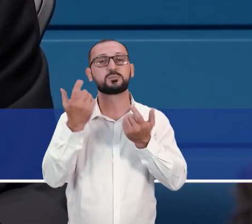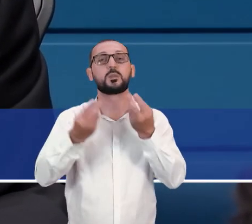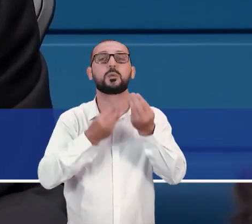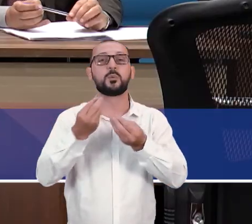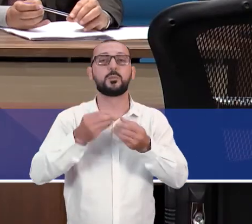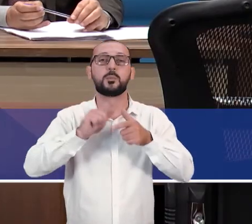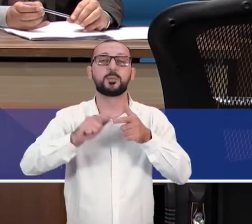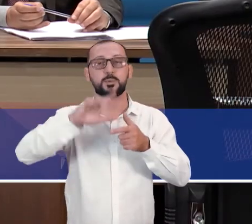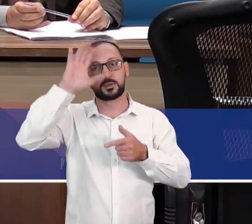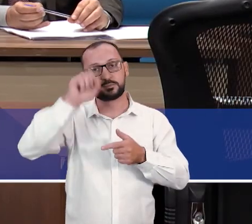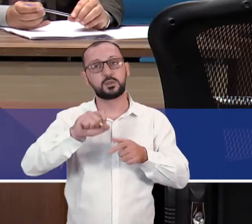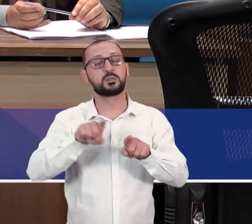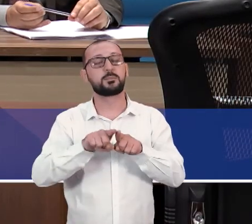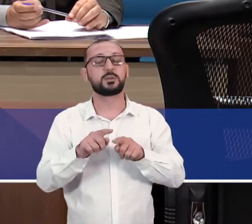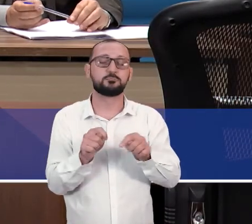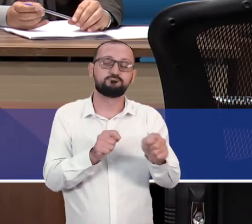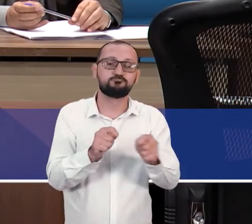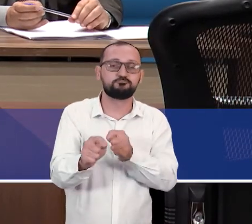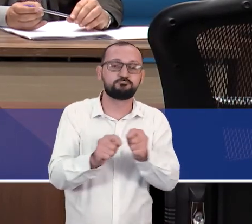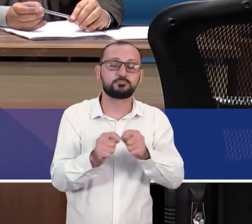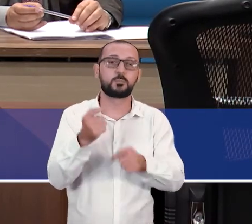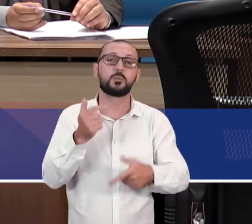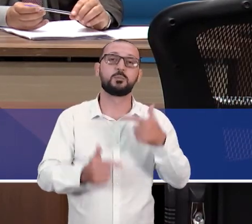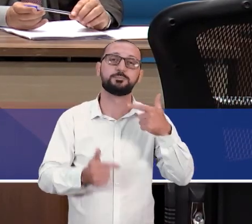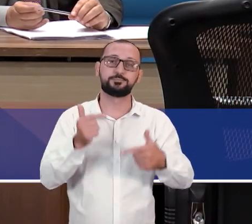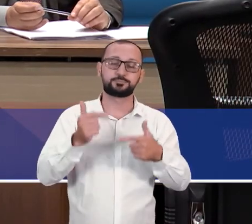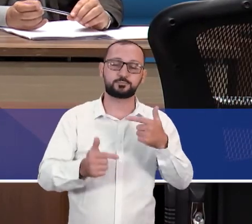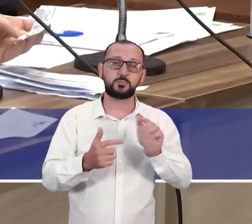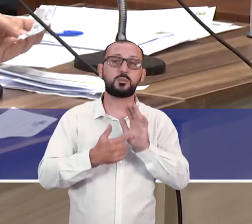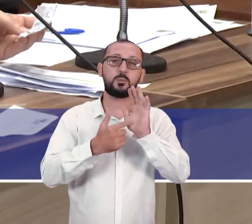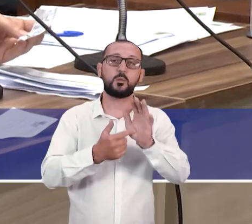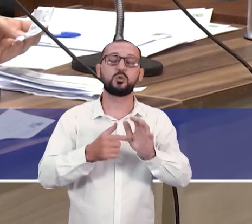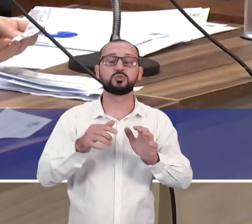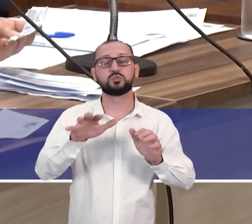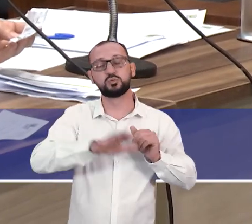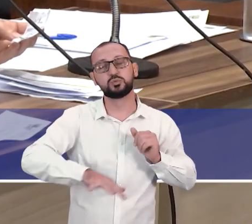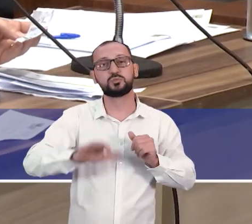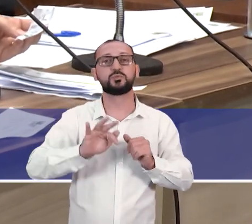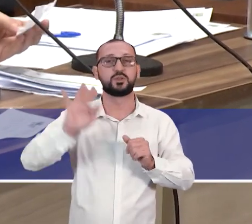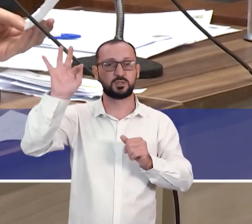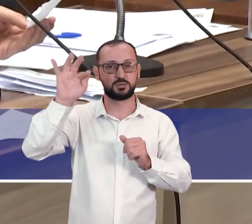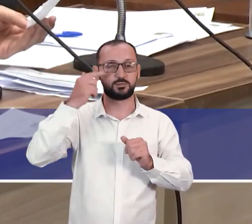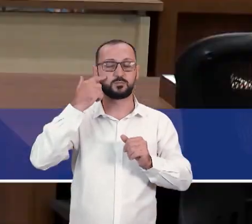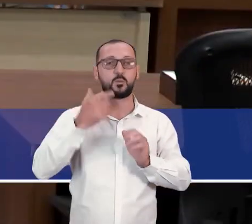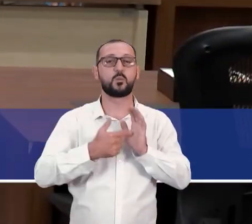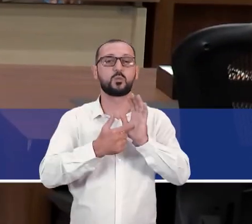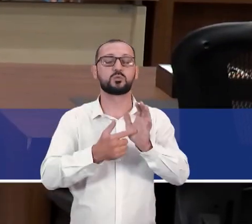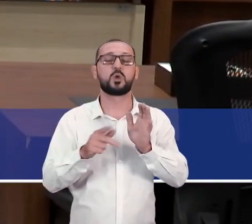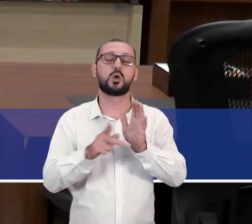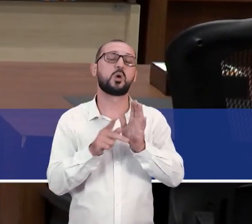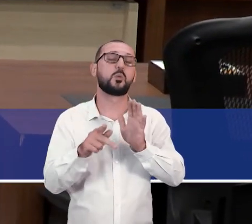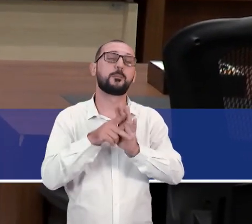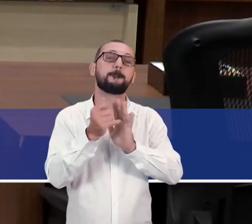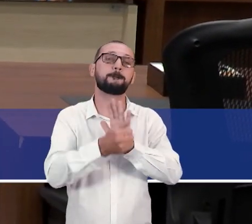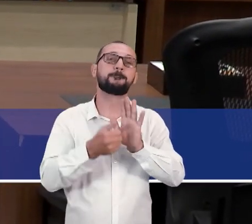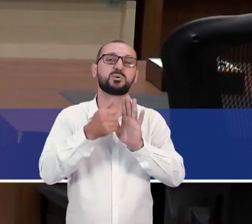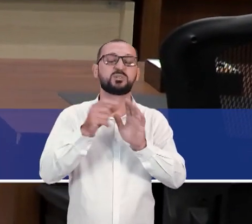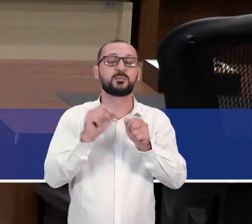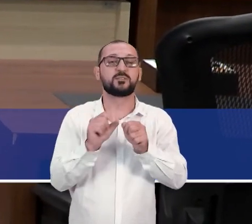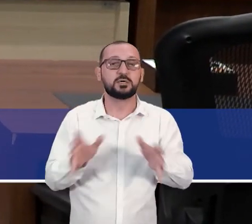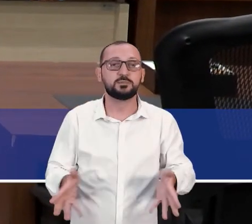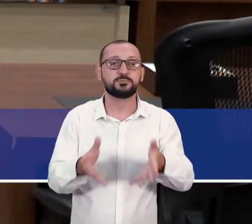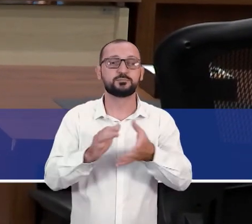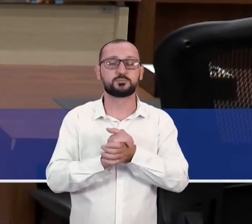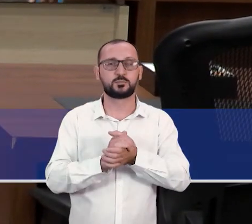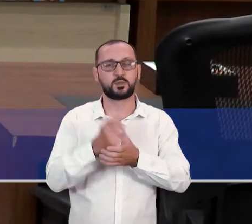Paulo Correa, a solução do problema também passa pela articulação política que representa o Estado em nível federal. Ele apresentou alguns planos de